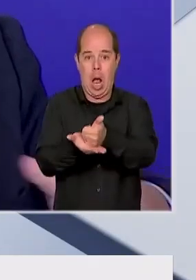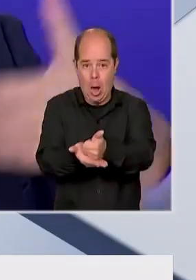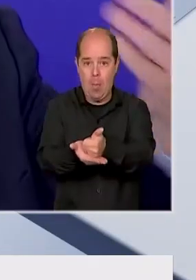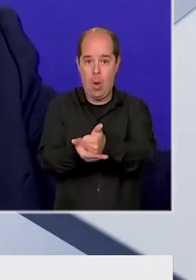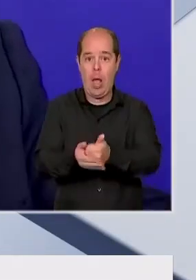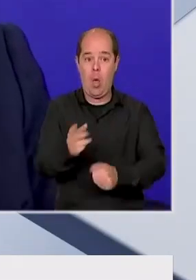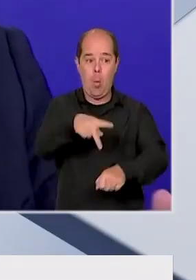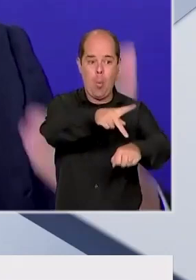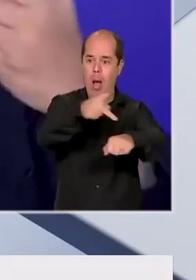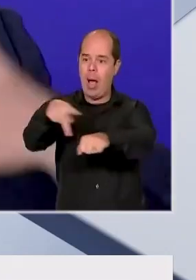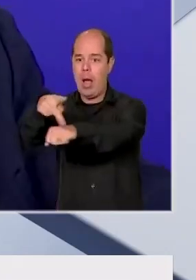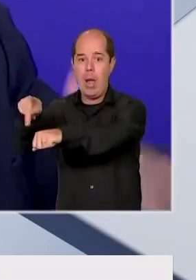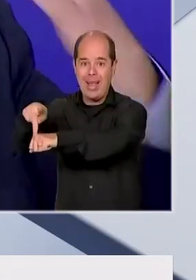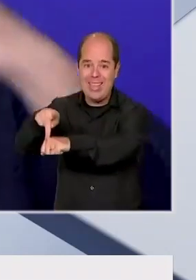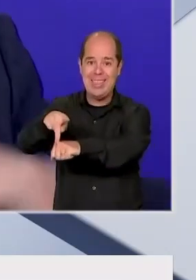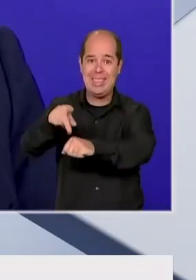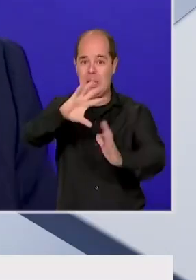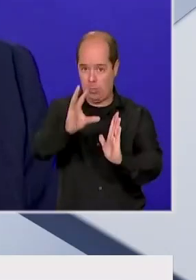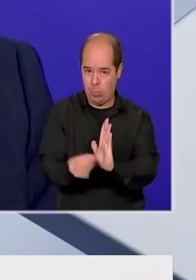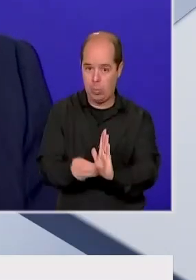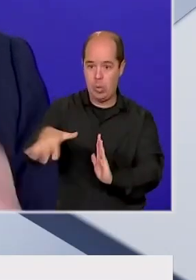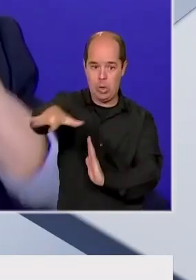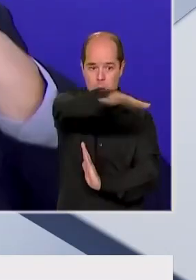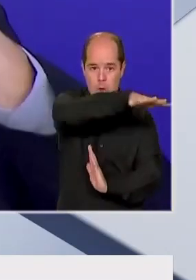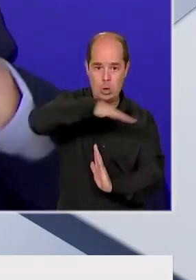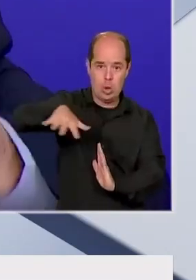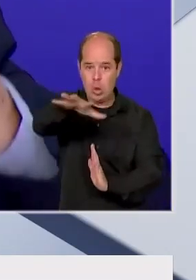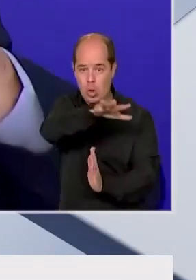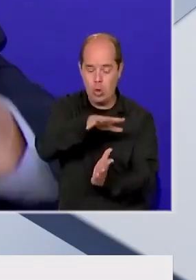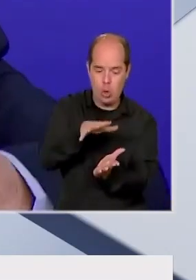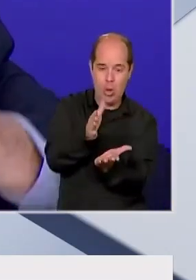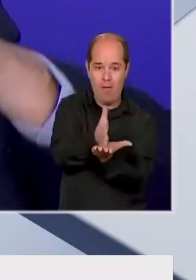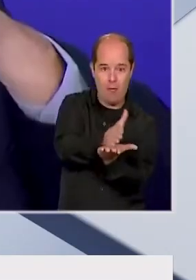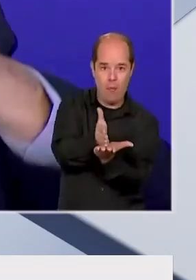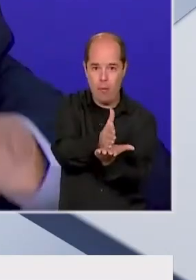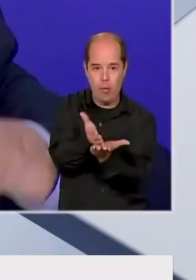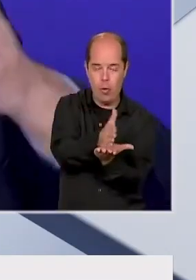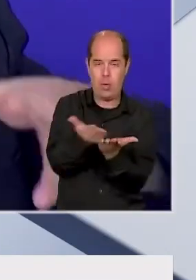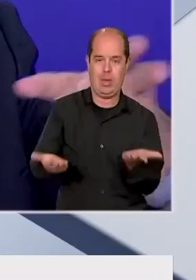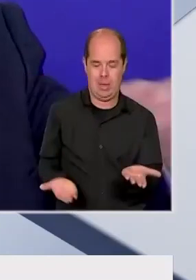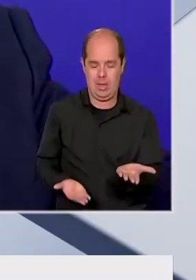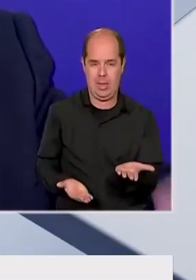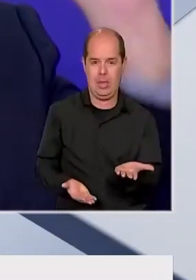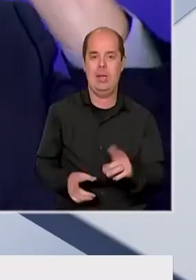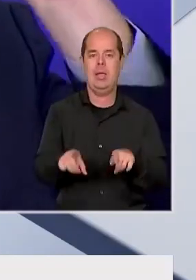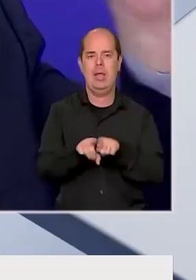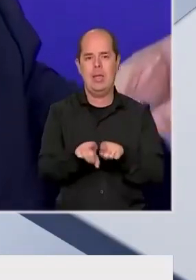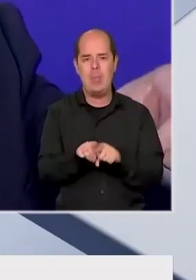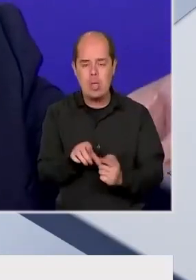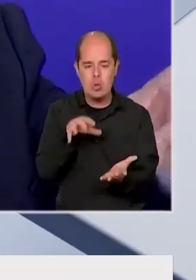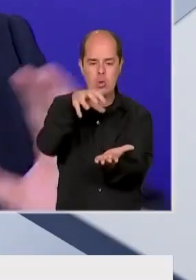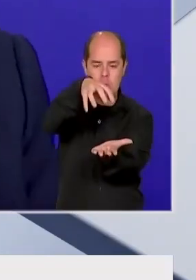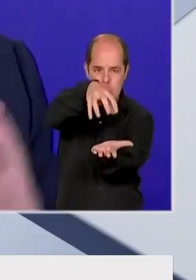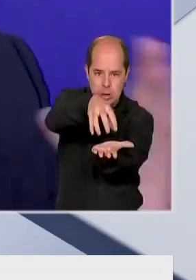permanente né deve haver aí uma continuidade tem uma outra informação que eu quero contar para vocês também que foi anunciada agora que é o reforço de